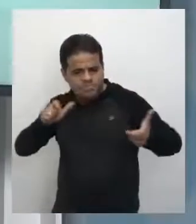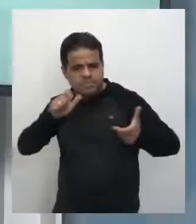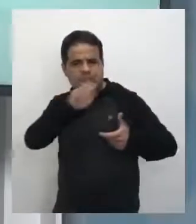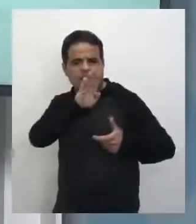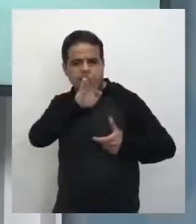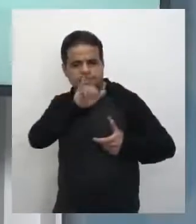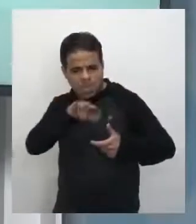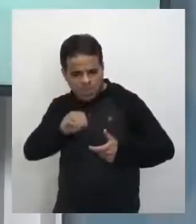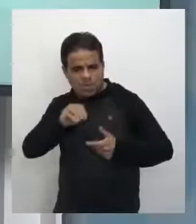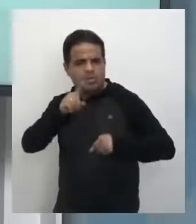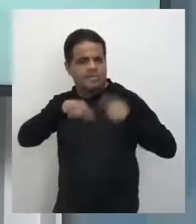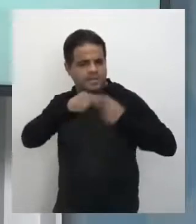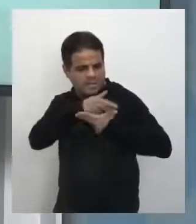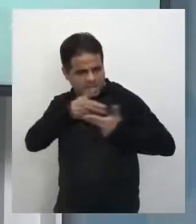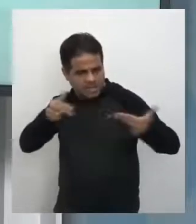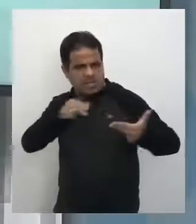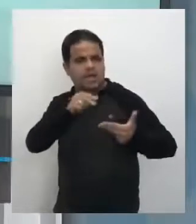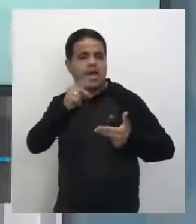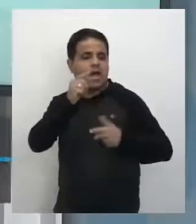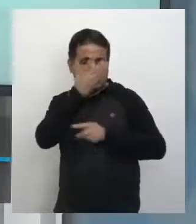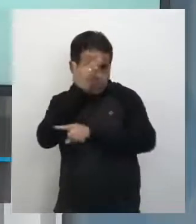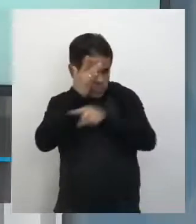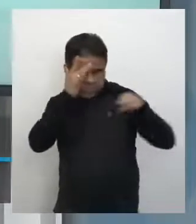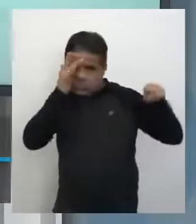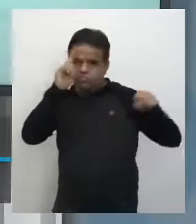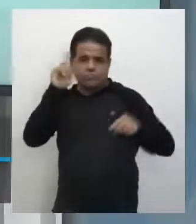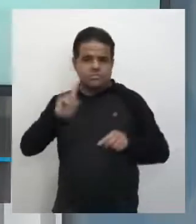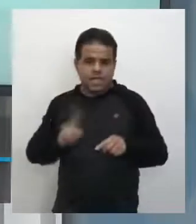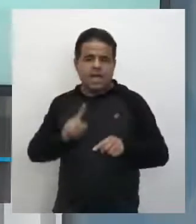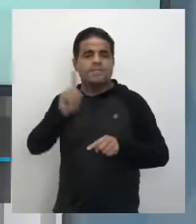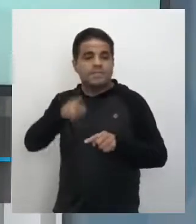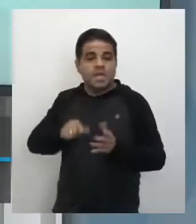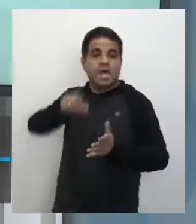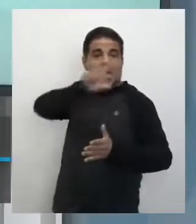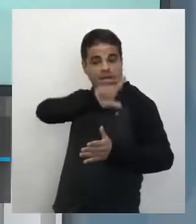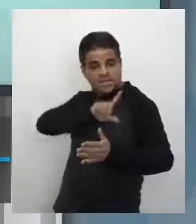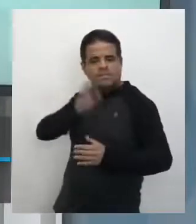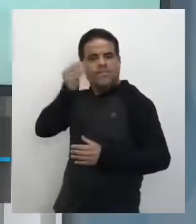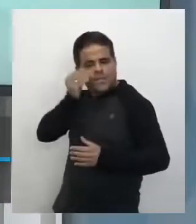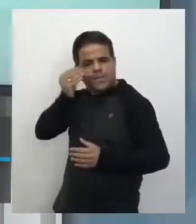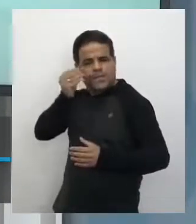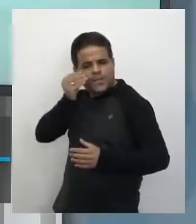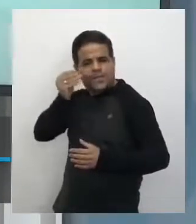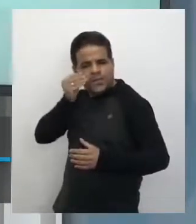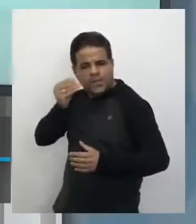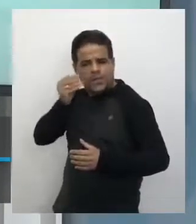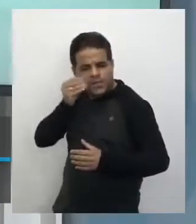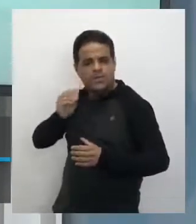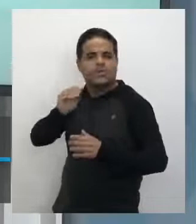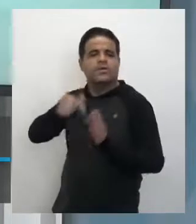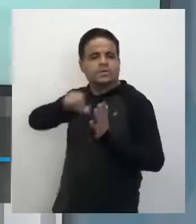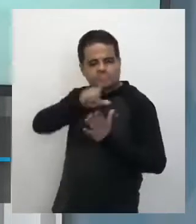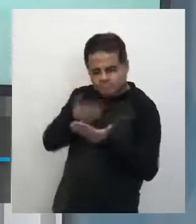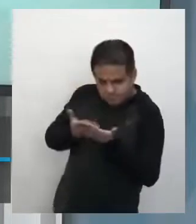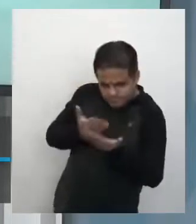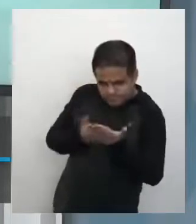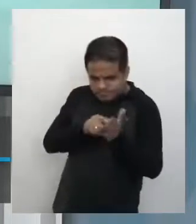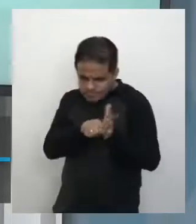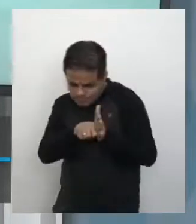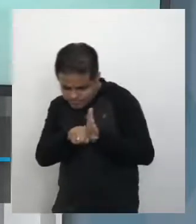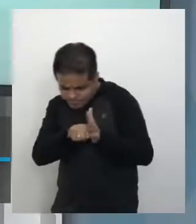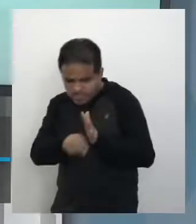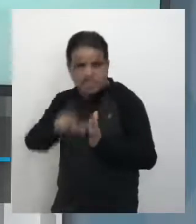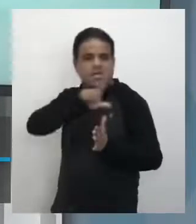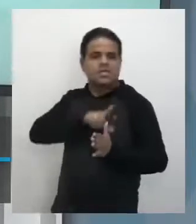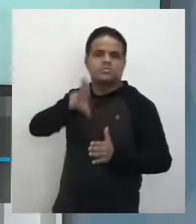não sabem, mas muitos dos biomateriais, eles são testados antes deles serem também